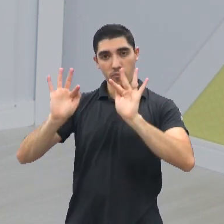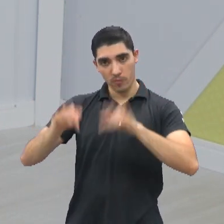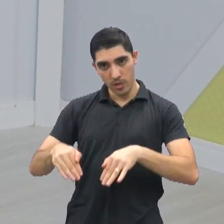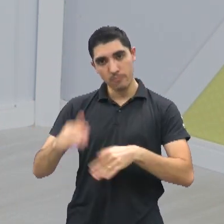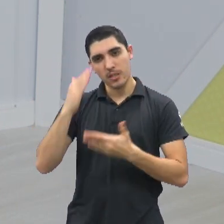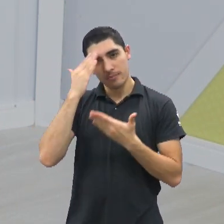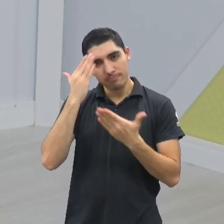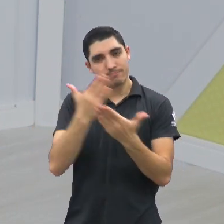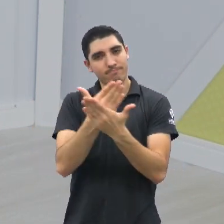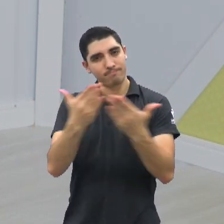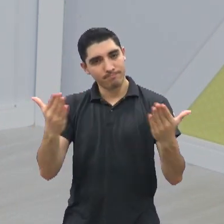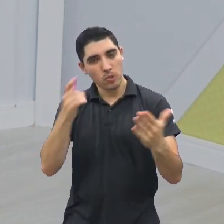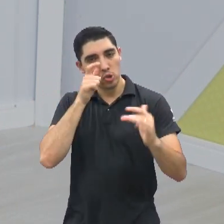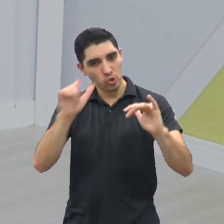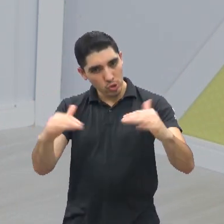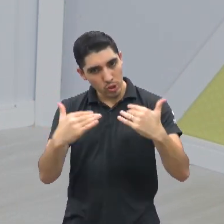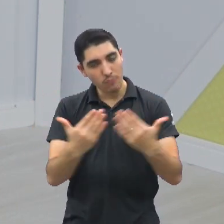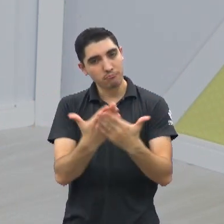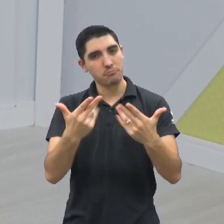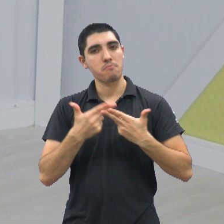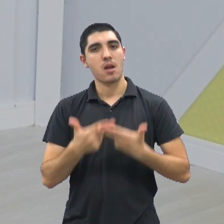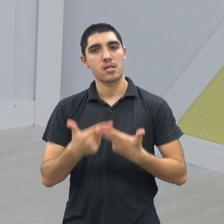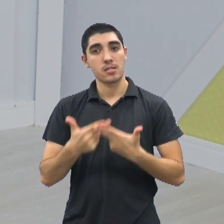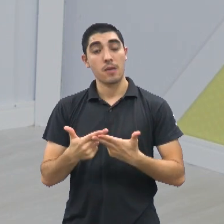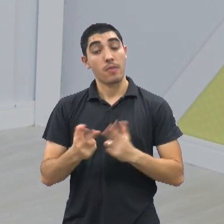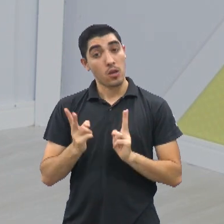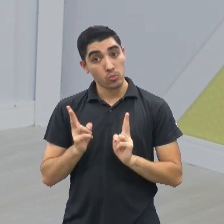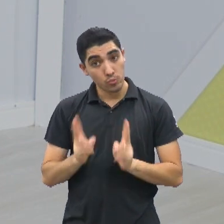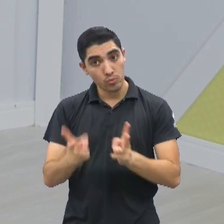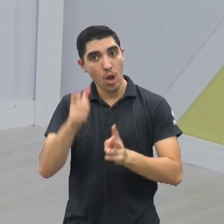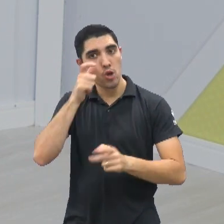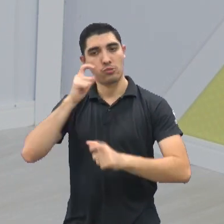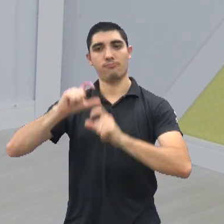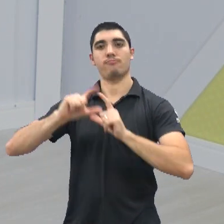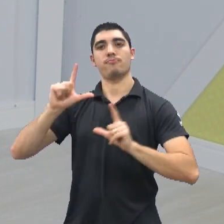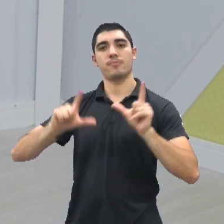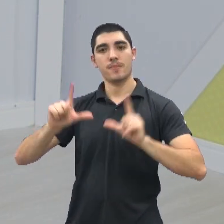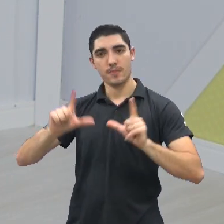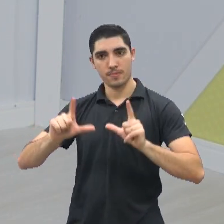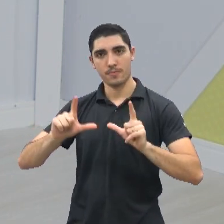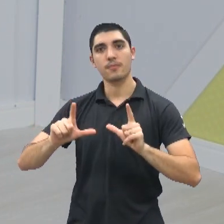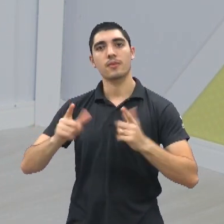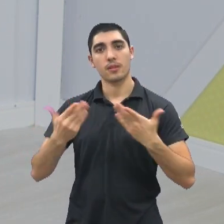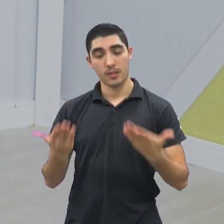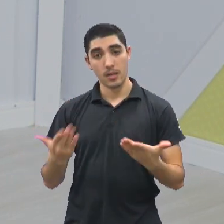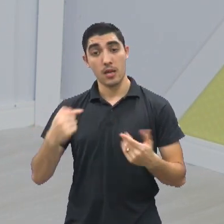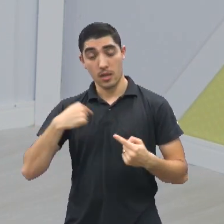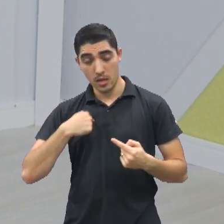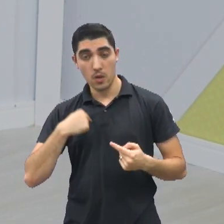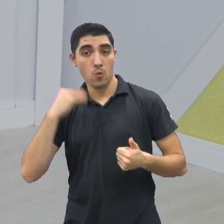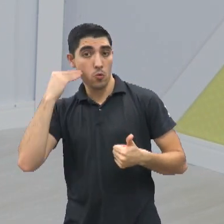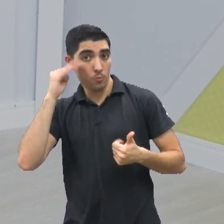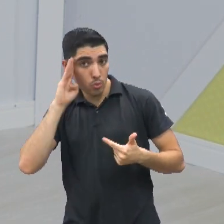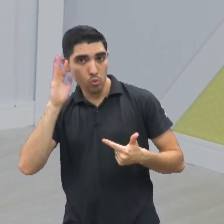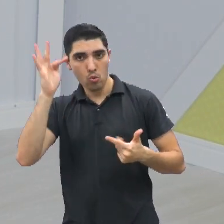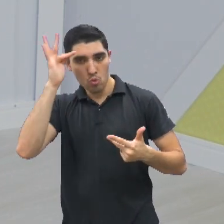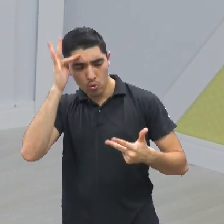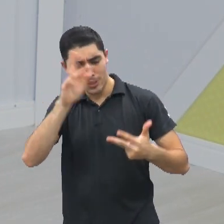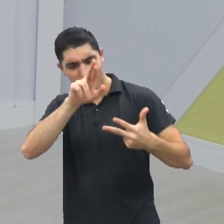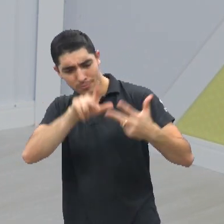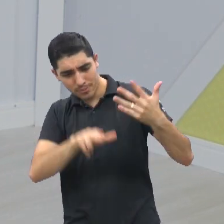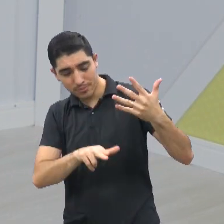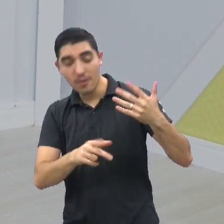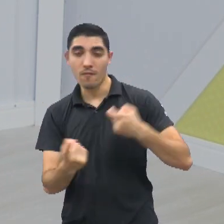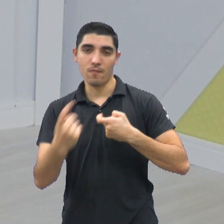agradecendo a sua audiência sua paciência você fica agora com a programação da TV Câmara eu Brunão Luizão em grande equipe a gente